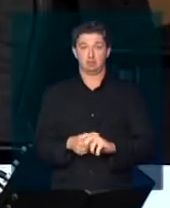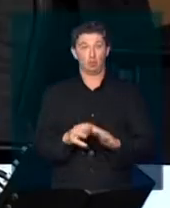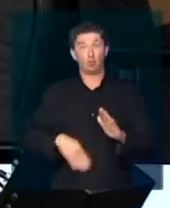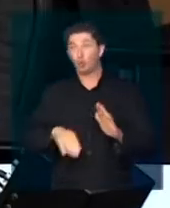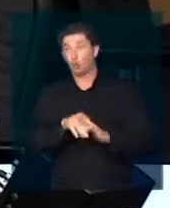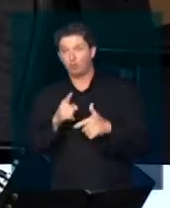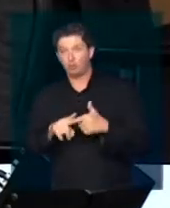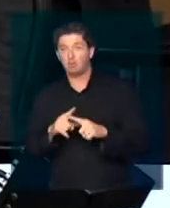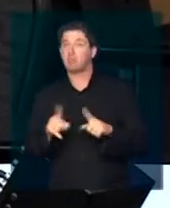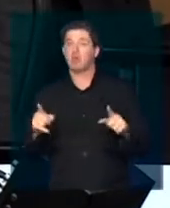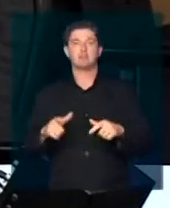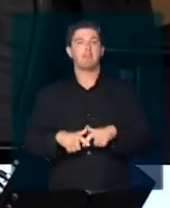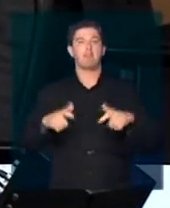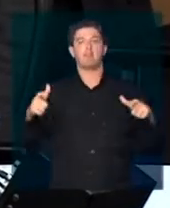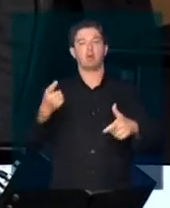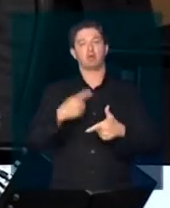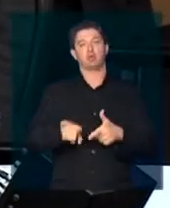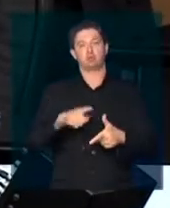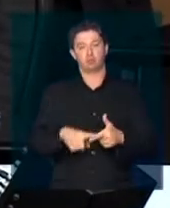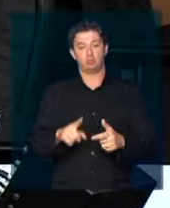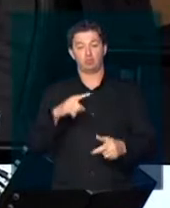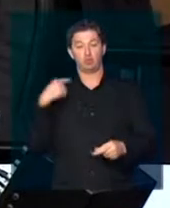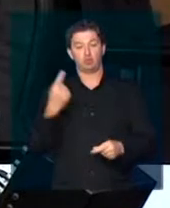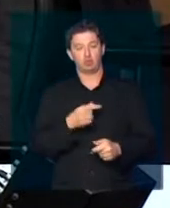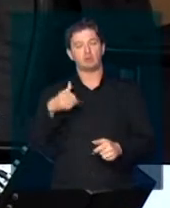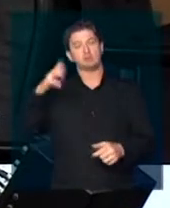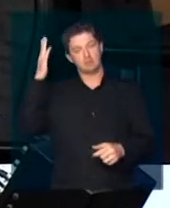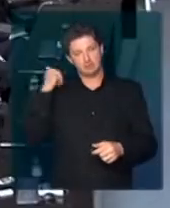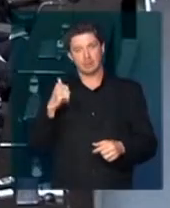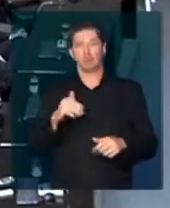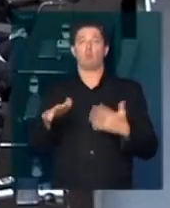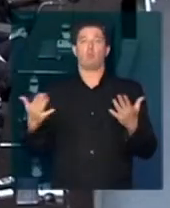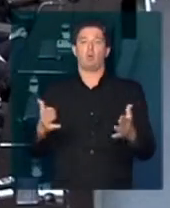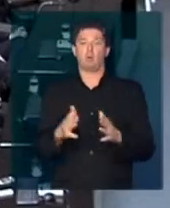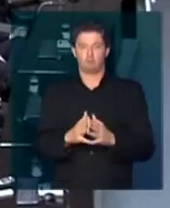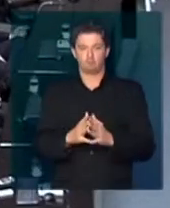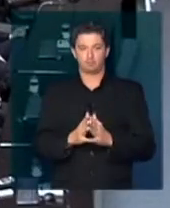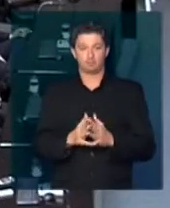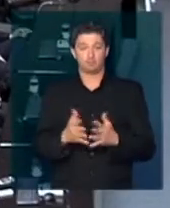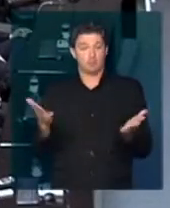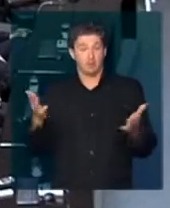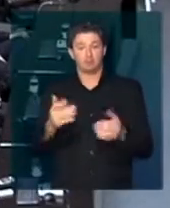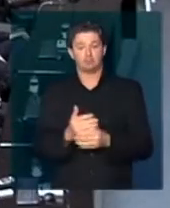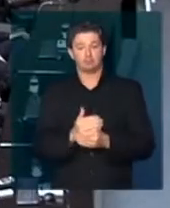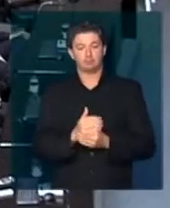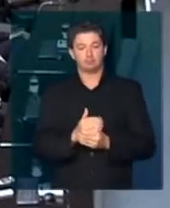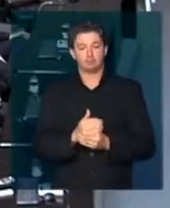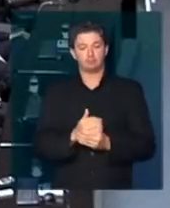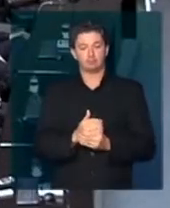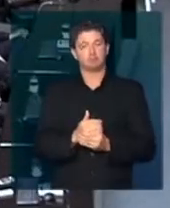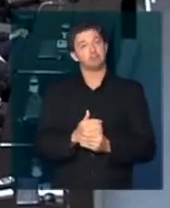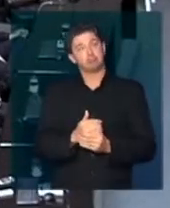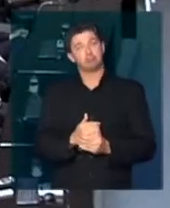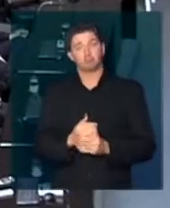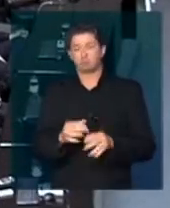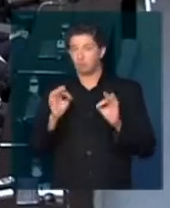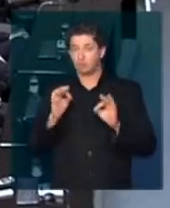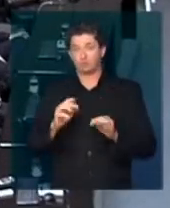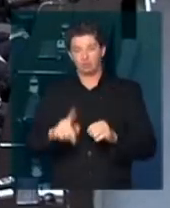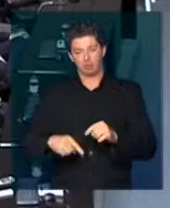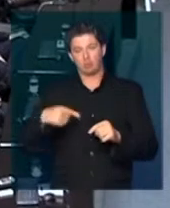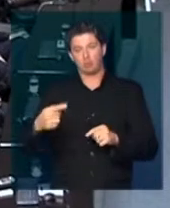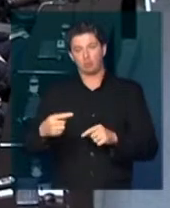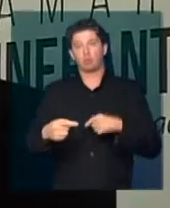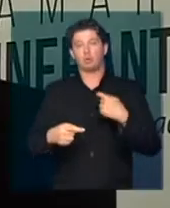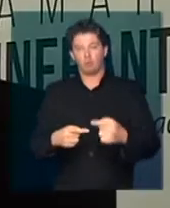todos, mas grande parte dos erros que nós aqui sabemos quais são. E aí, eu tenho certeza que, na sequência, nós